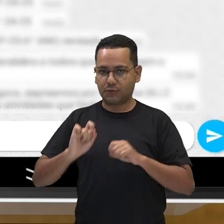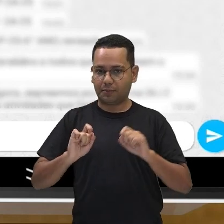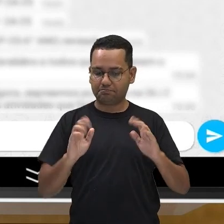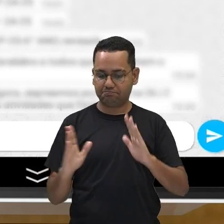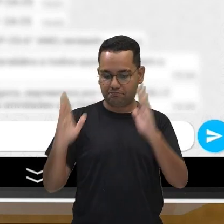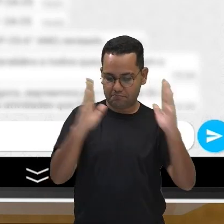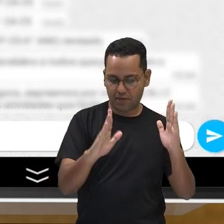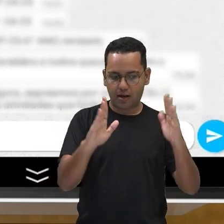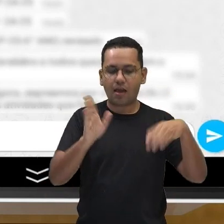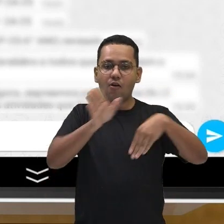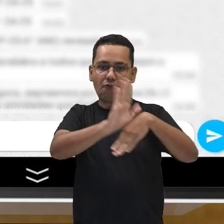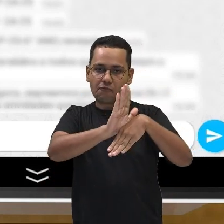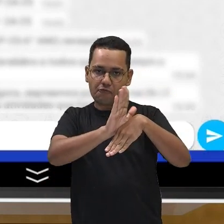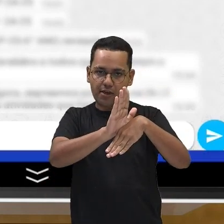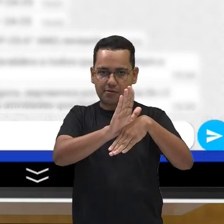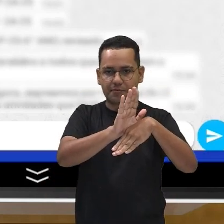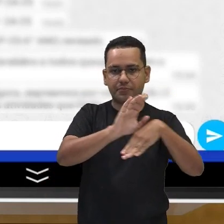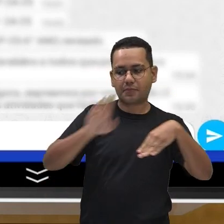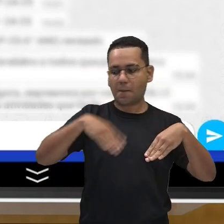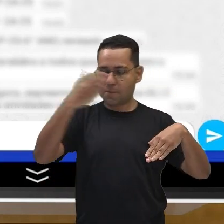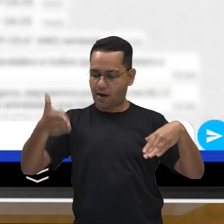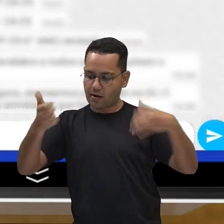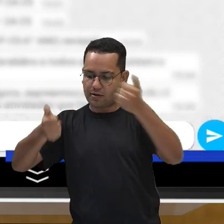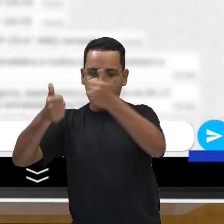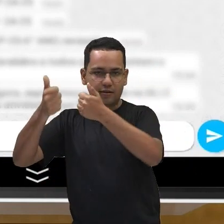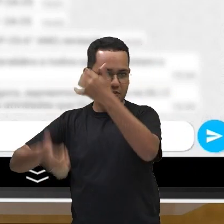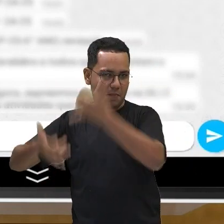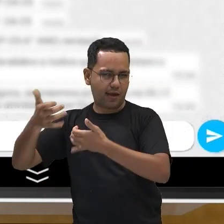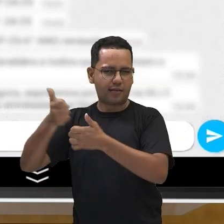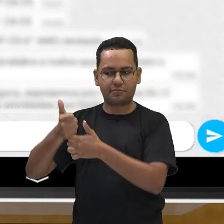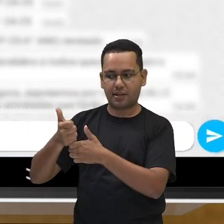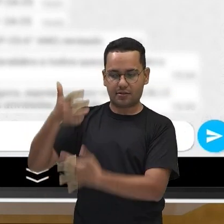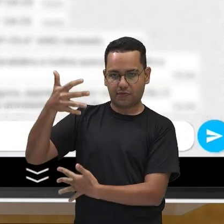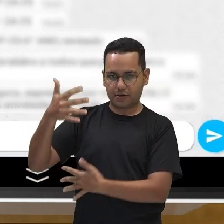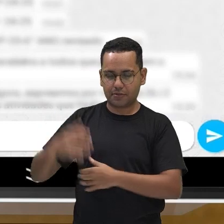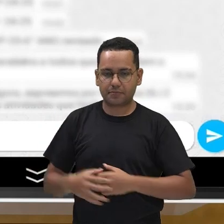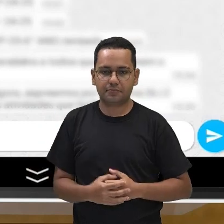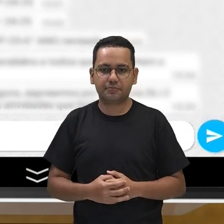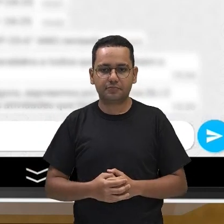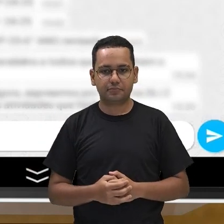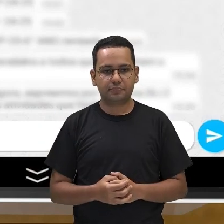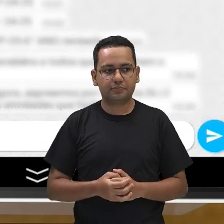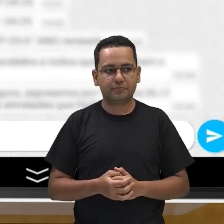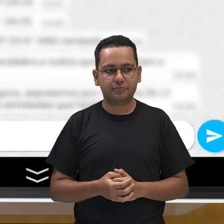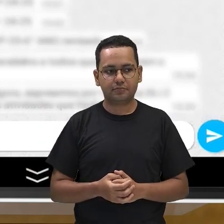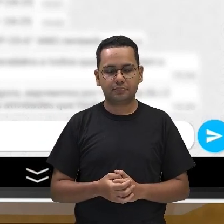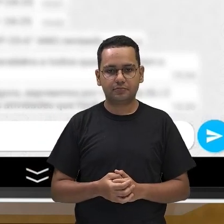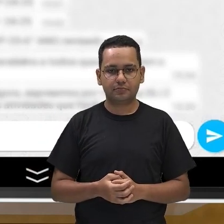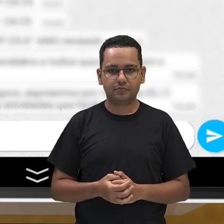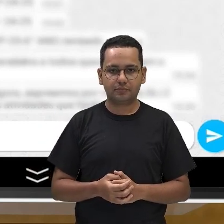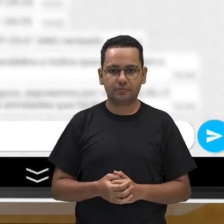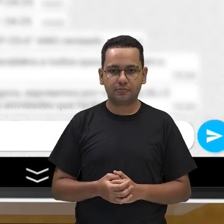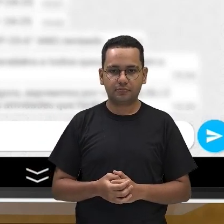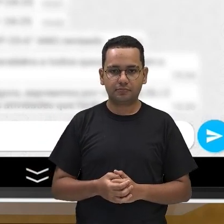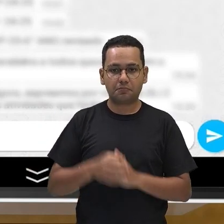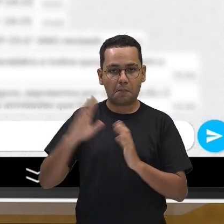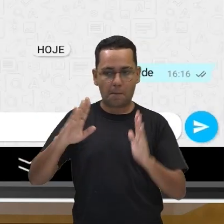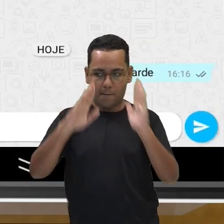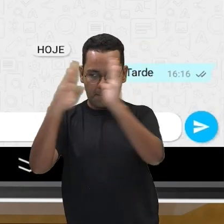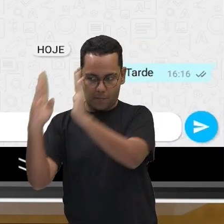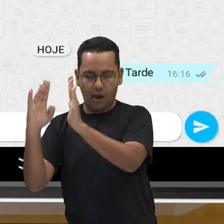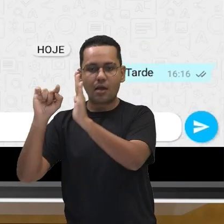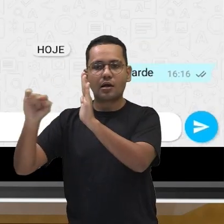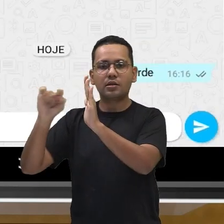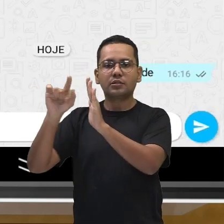fica o vídeo da aula, do direito fica o chat público. No segundo ícone, você tem a opção de falar com o suporte técnico